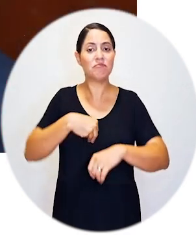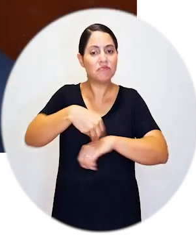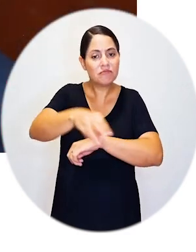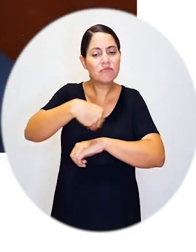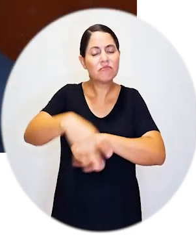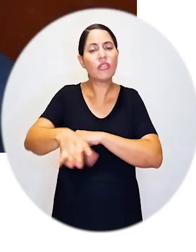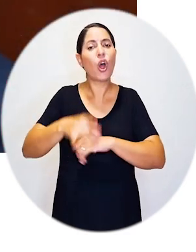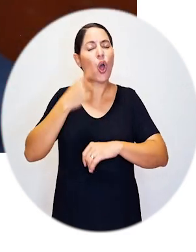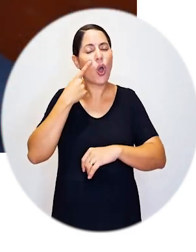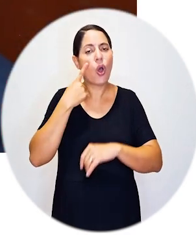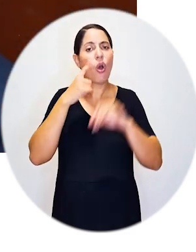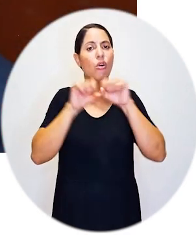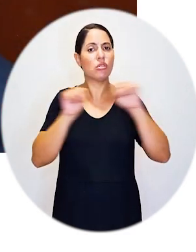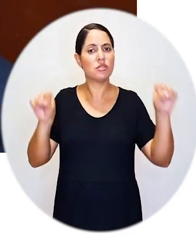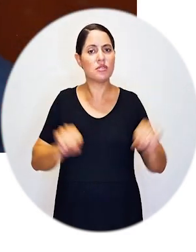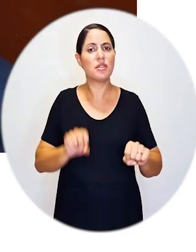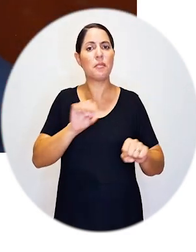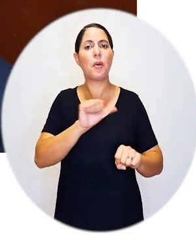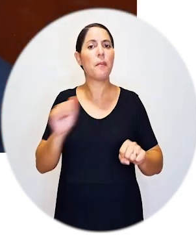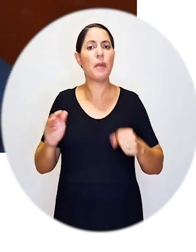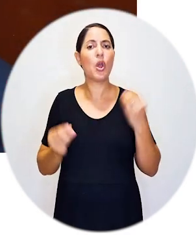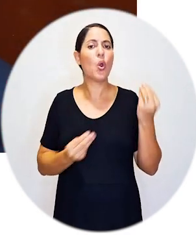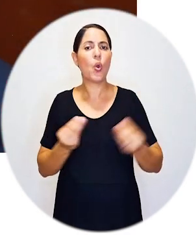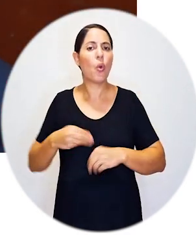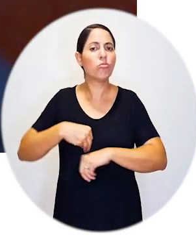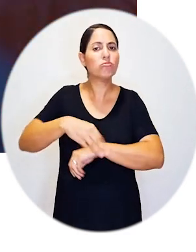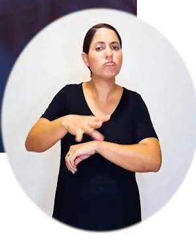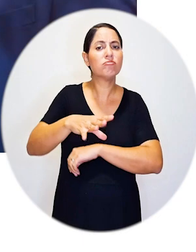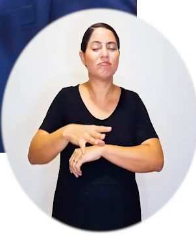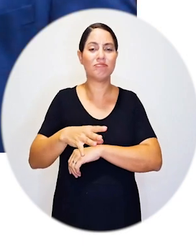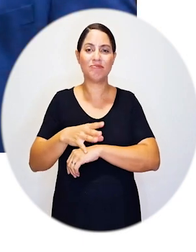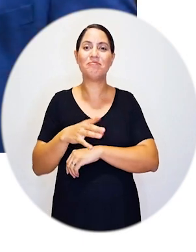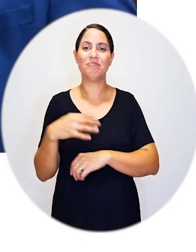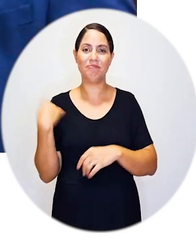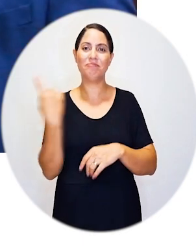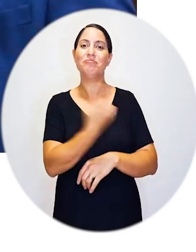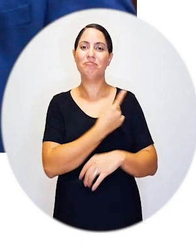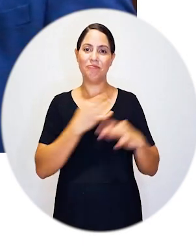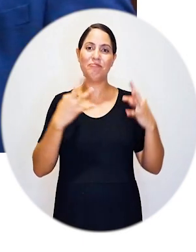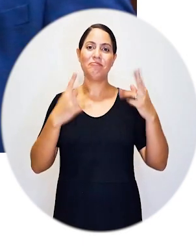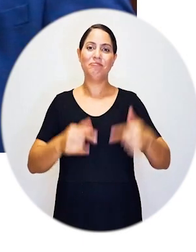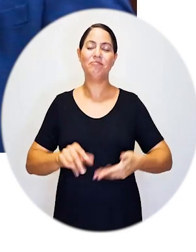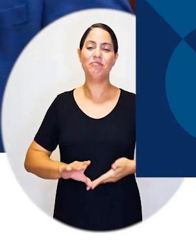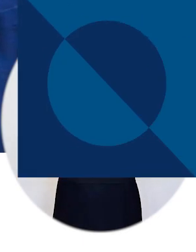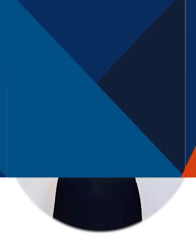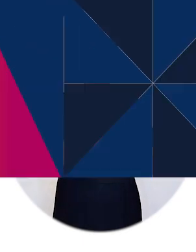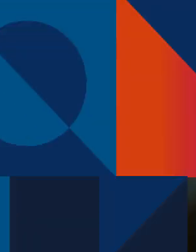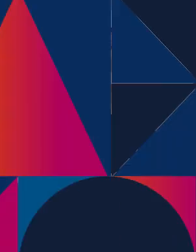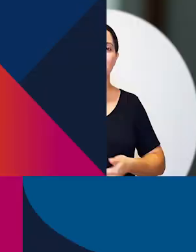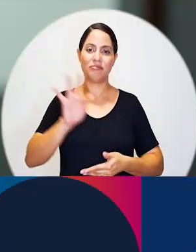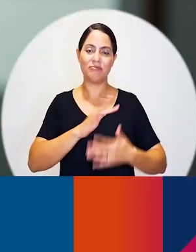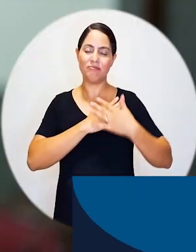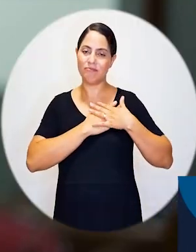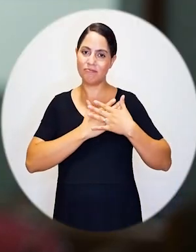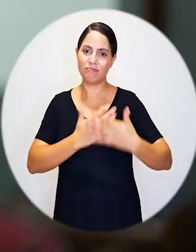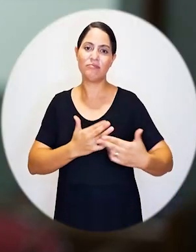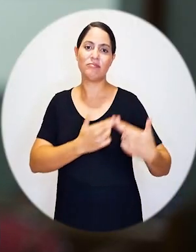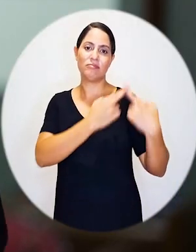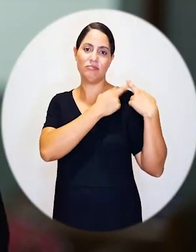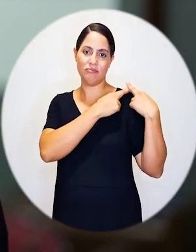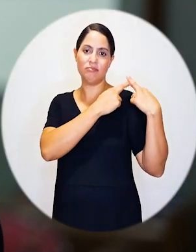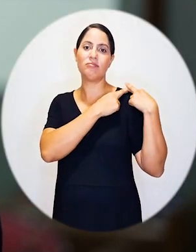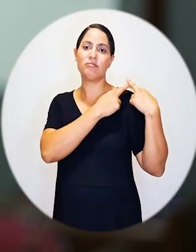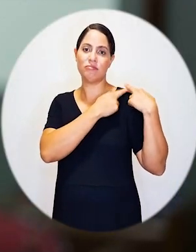gestão, justamente para orientar todo o sistema OAB. Isso é fruto de um trabalho abnegado de conselheiros e conselheiras federais que se doaram e com